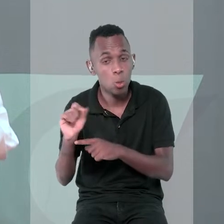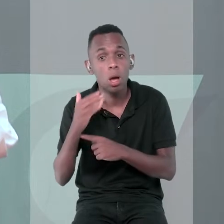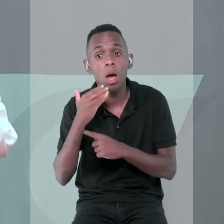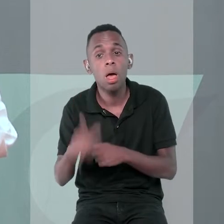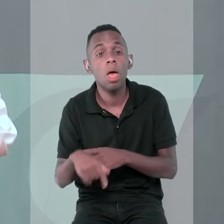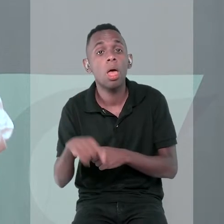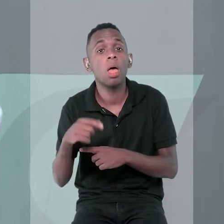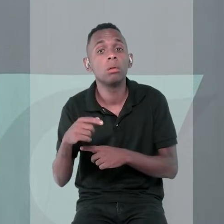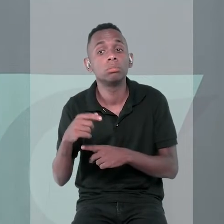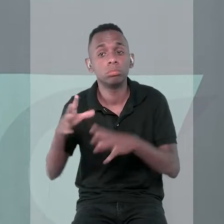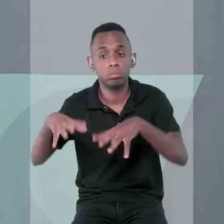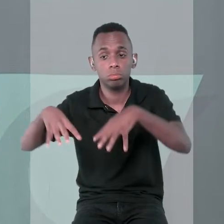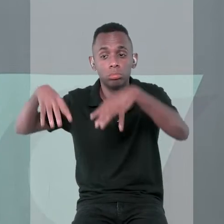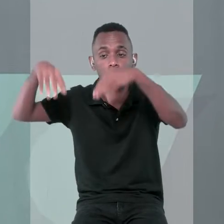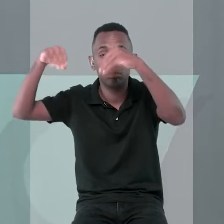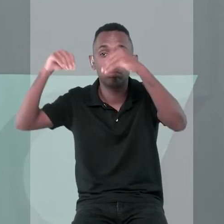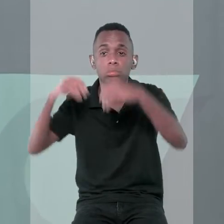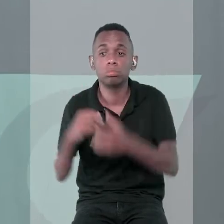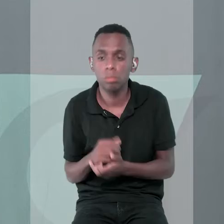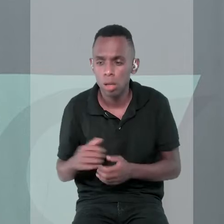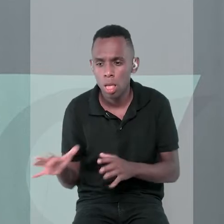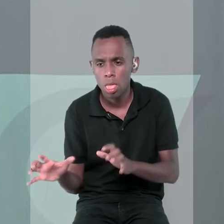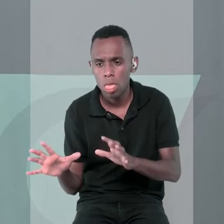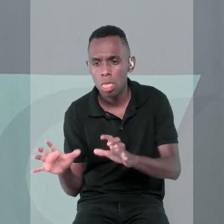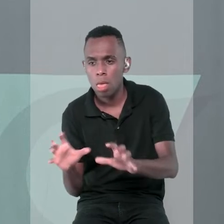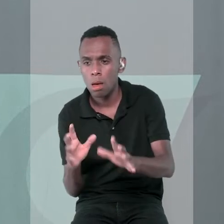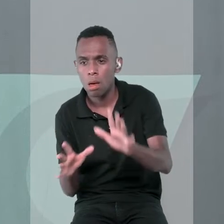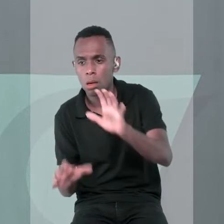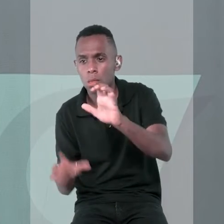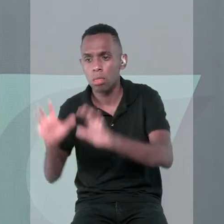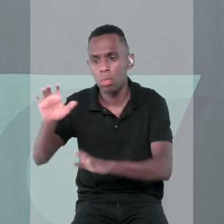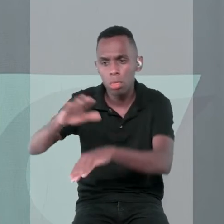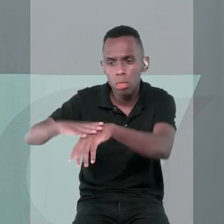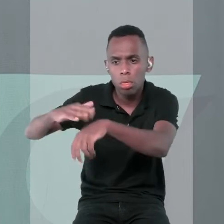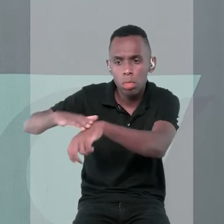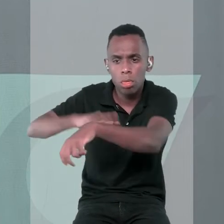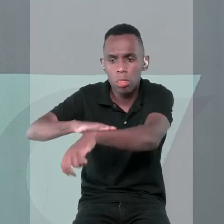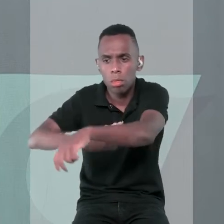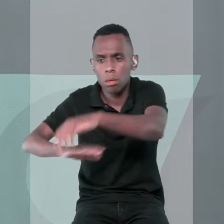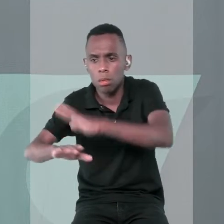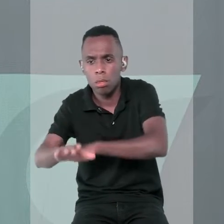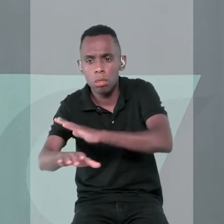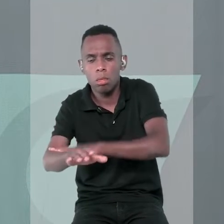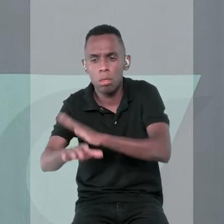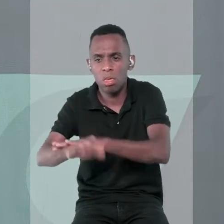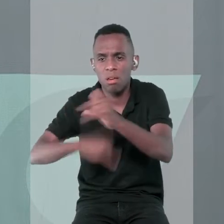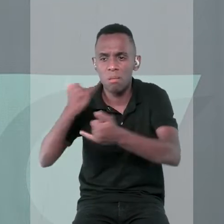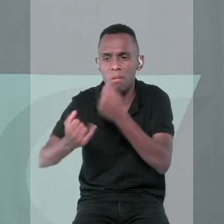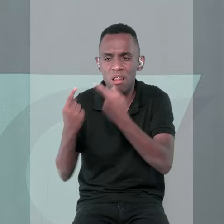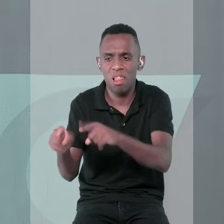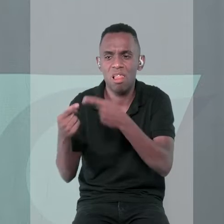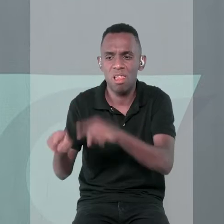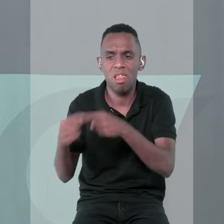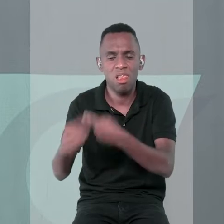ingleses lá na torre visitar e apalpavam ela, e tocavam nela, e brincavam